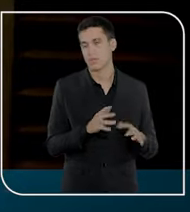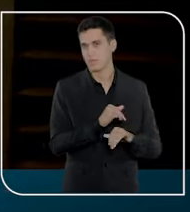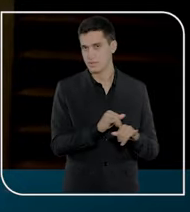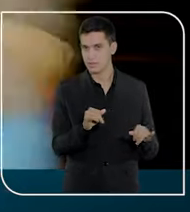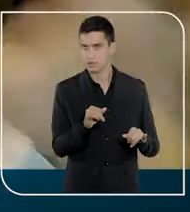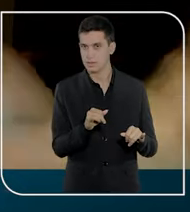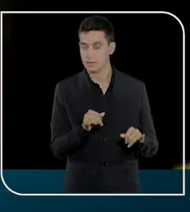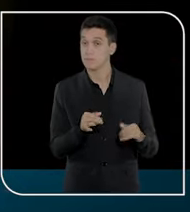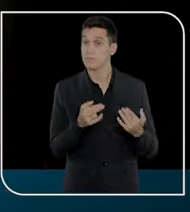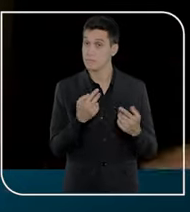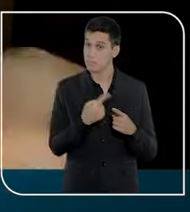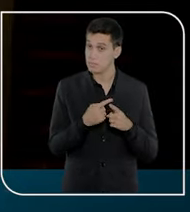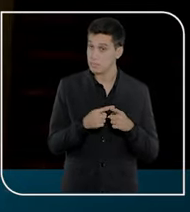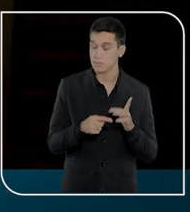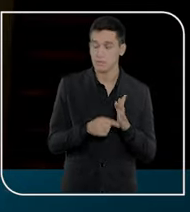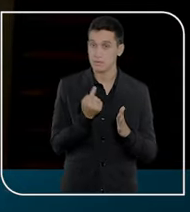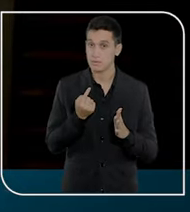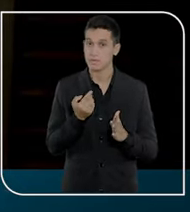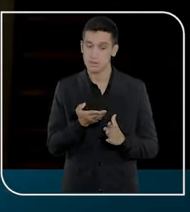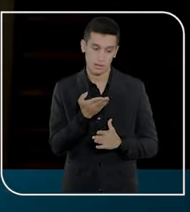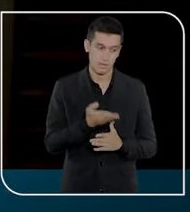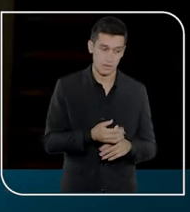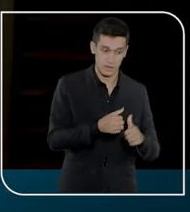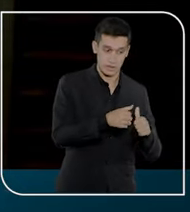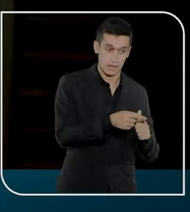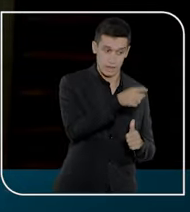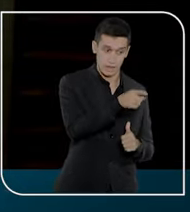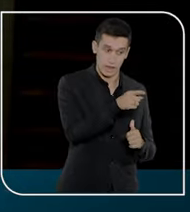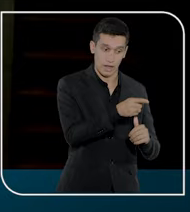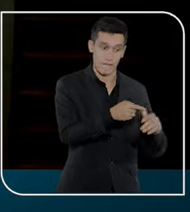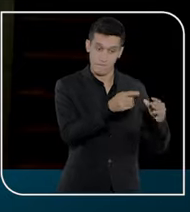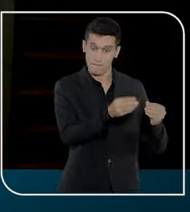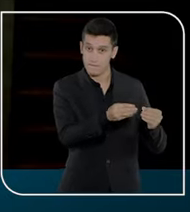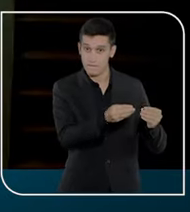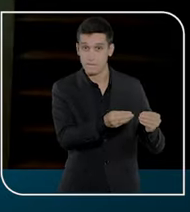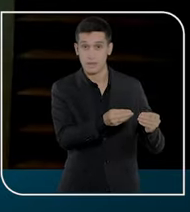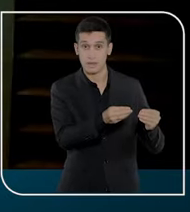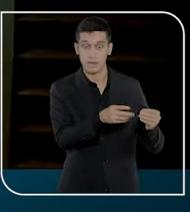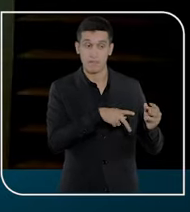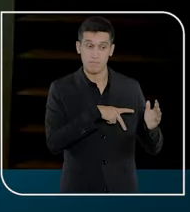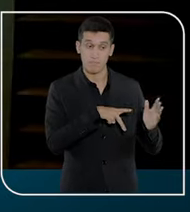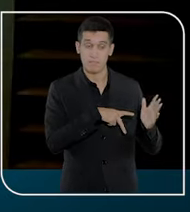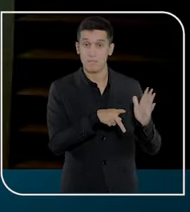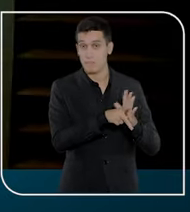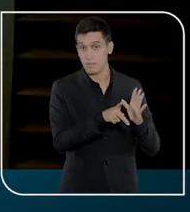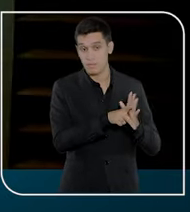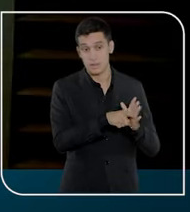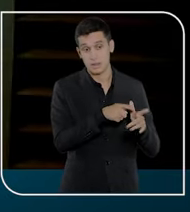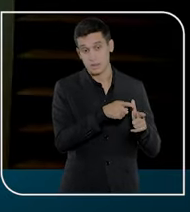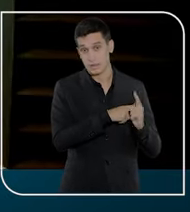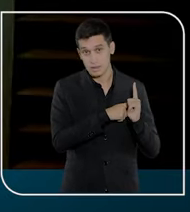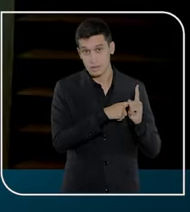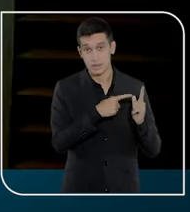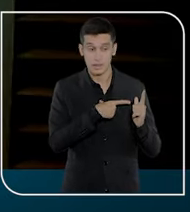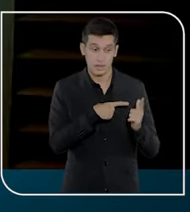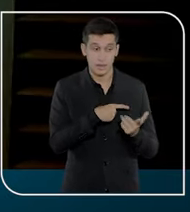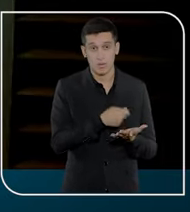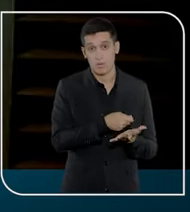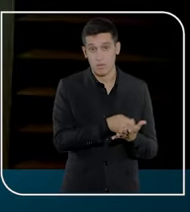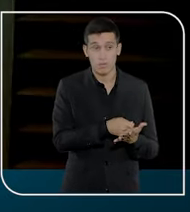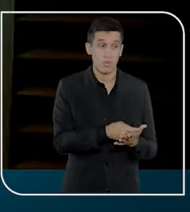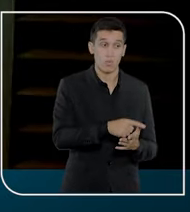no começo, você vai ficar com esse bem como pagamento daquela dívida que você está cobrando em juízo, ou como parte